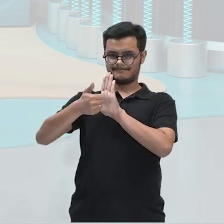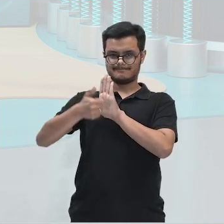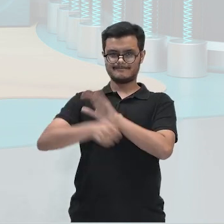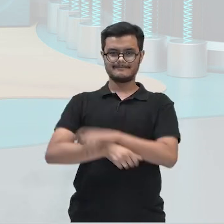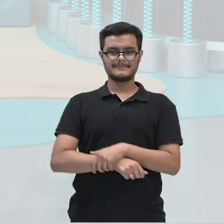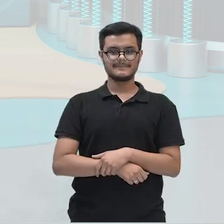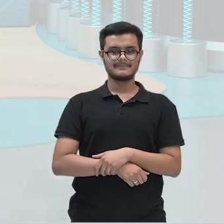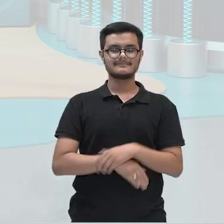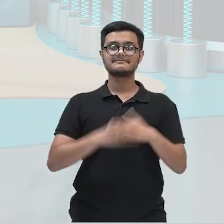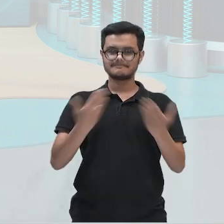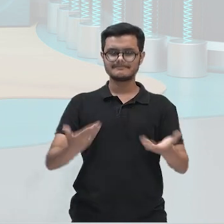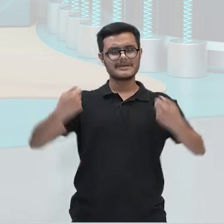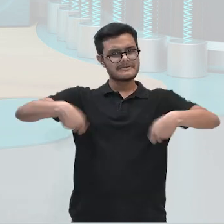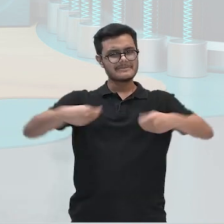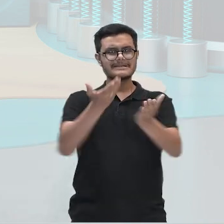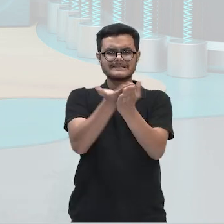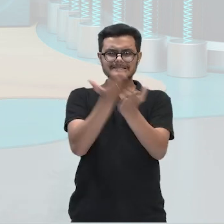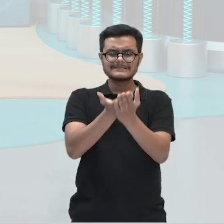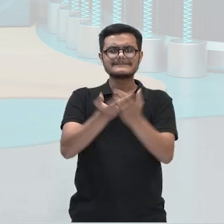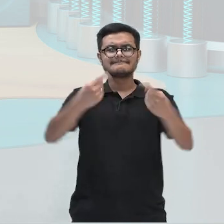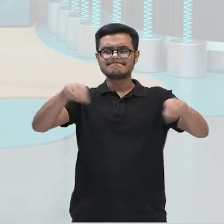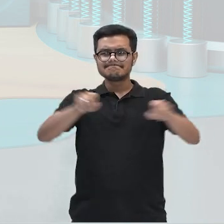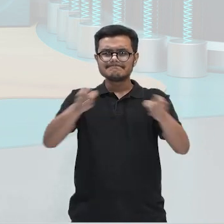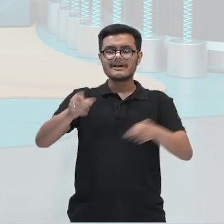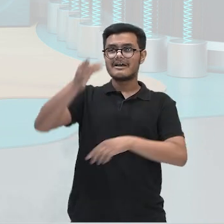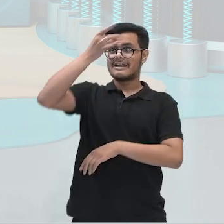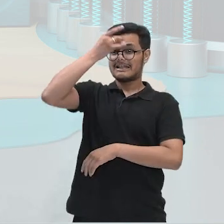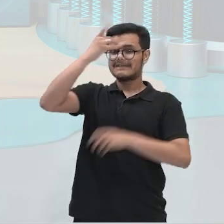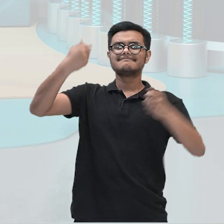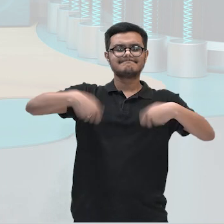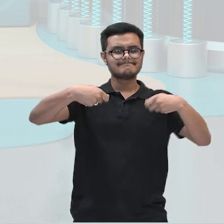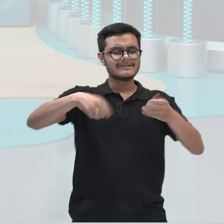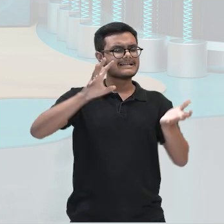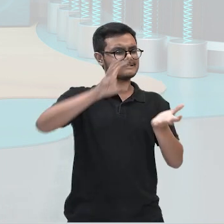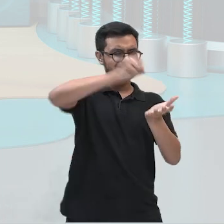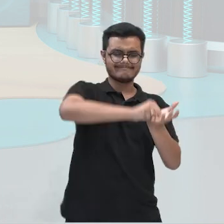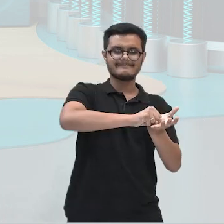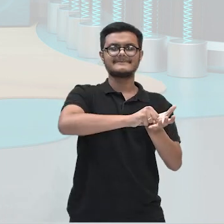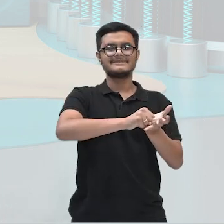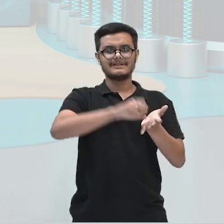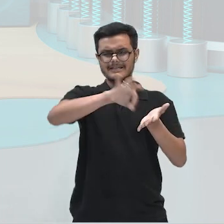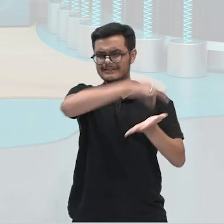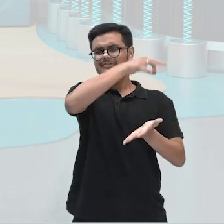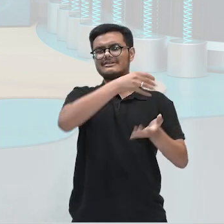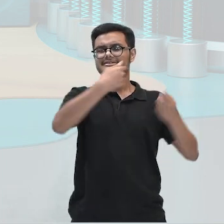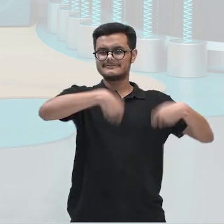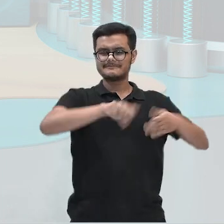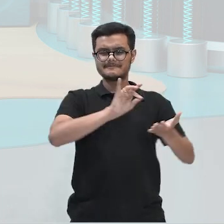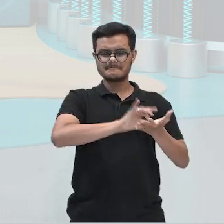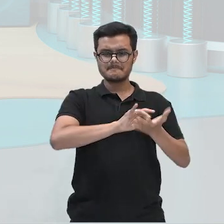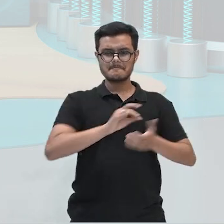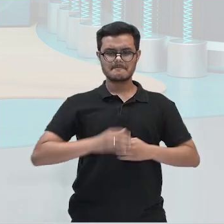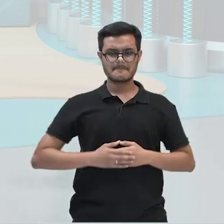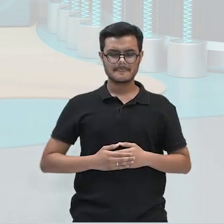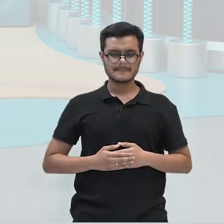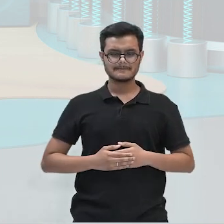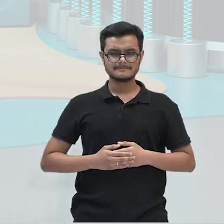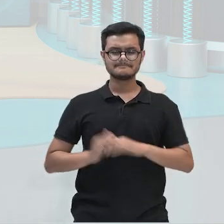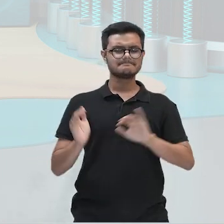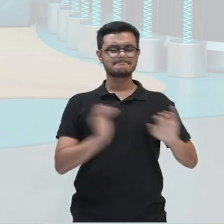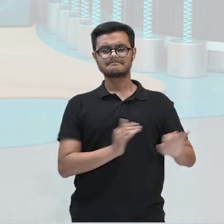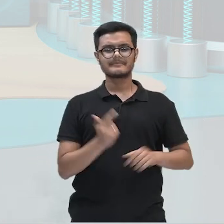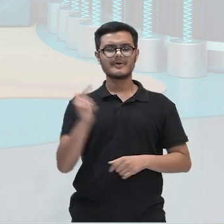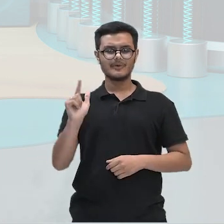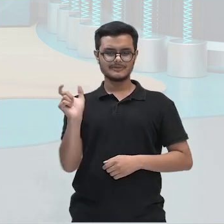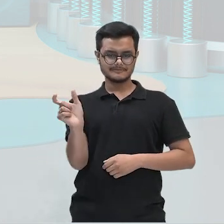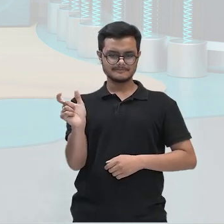bem? Então, tem que estudar, tem que memorizar, tem que anotar mesmo. Tudo bem? Continuando um pouquinho mais, outros